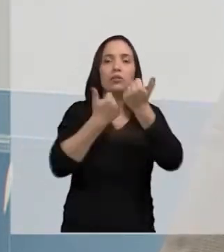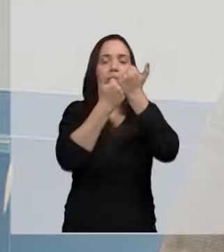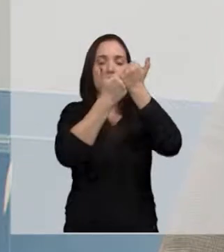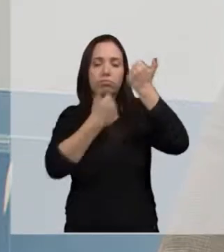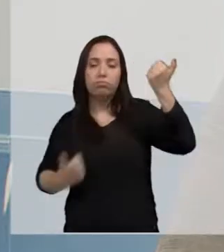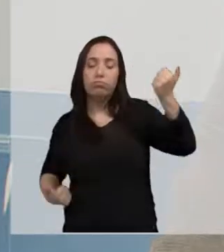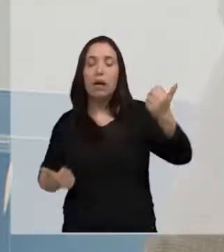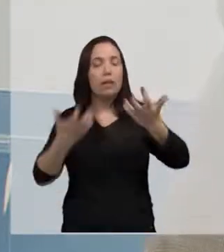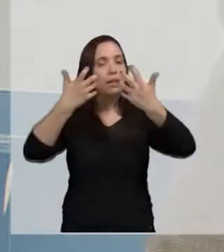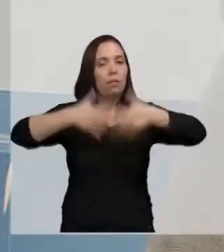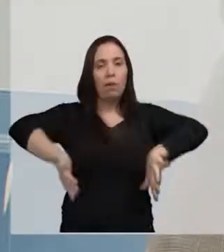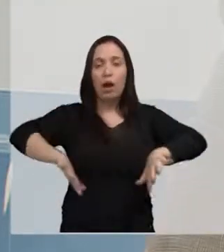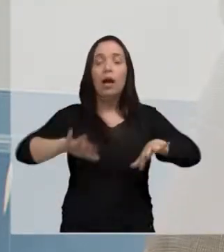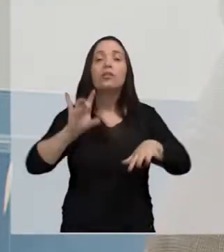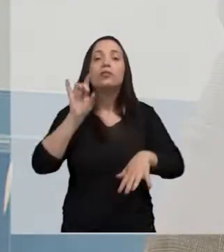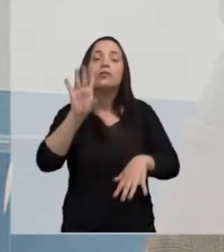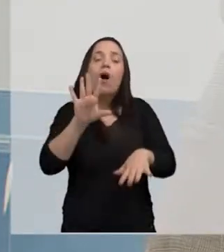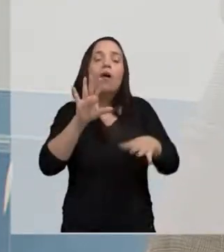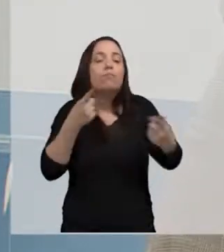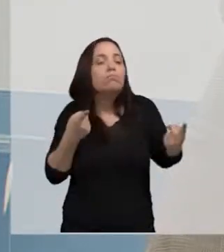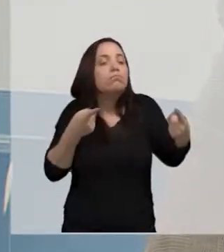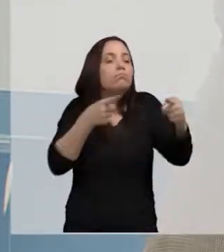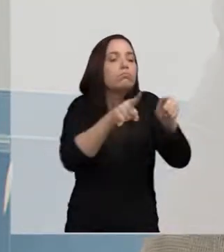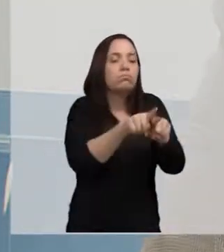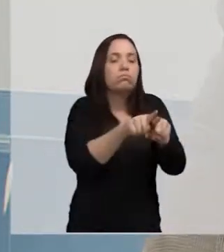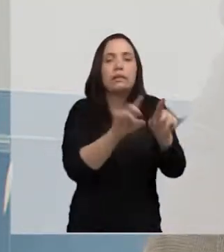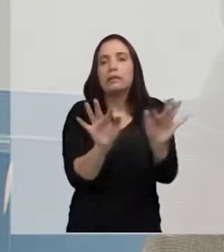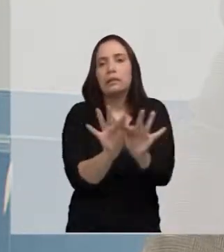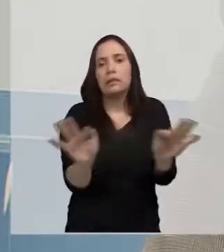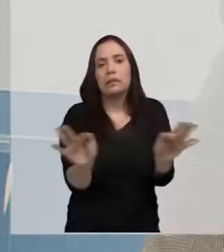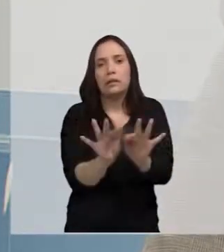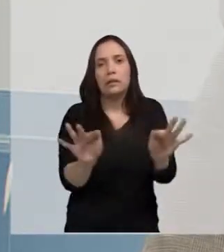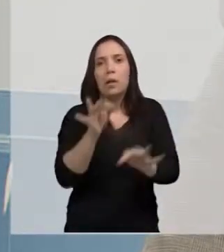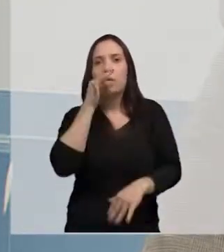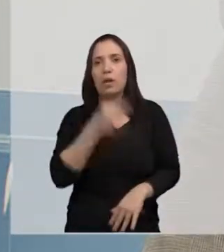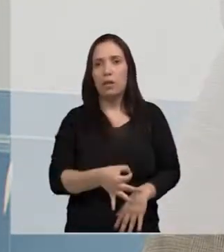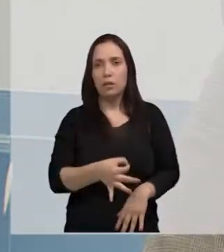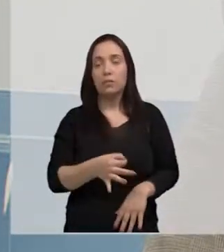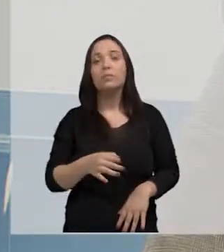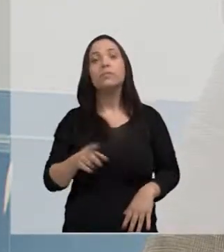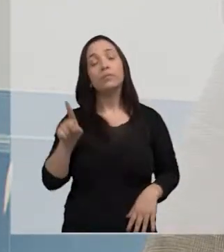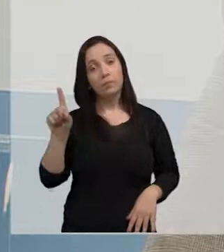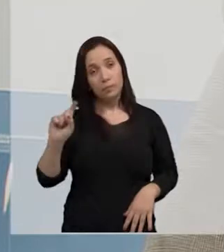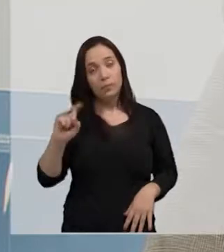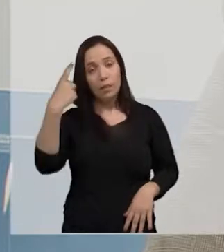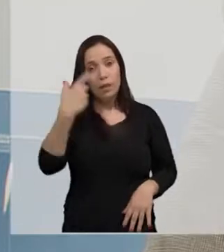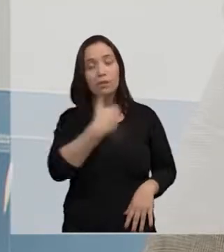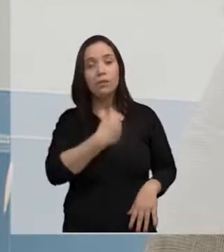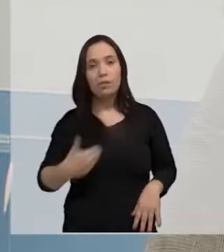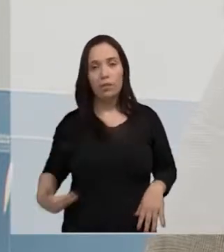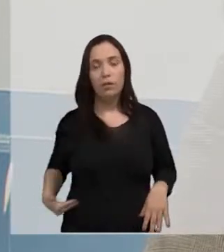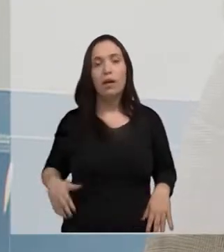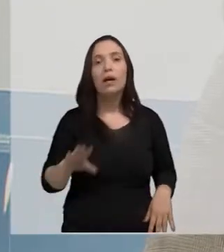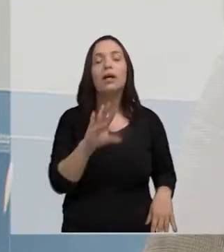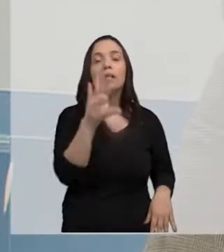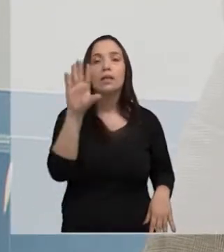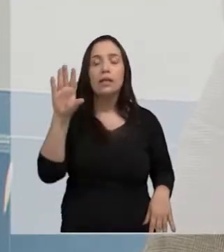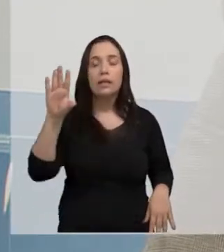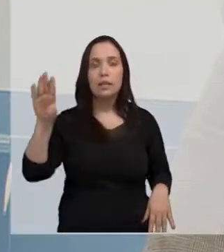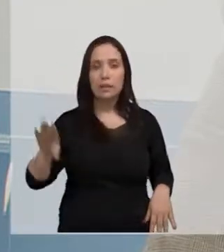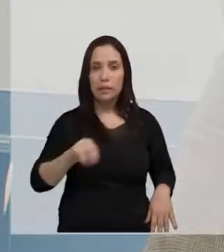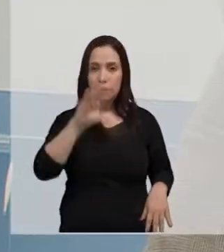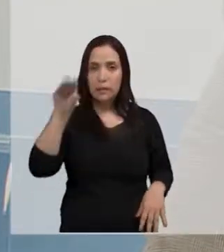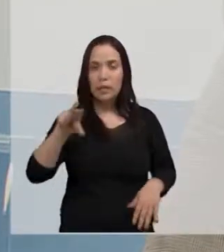nem no governo Haddad. É essa a definição do apoio crítico. E o ex-governador Ciro Gomes, que